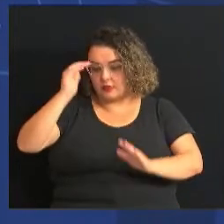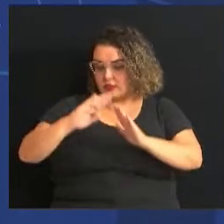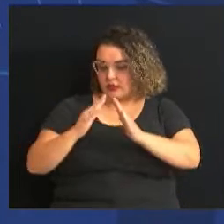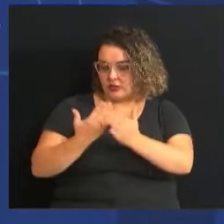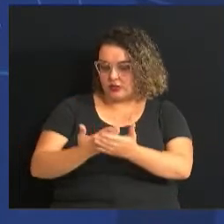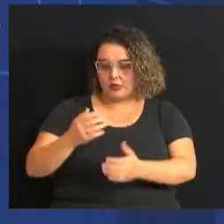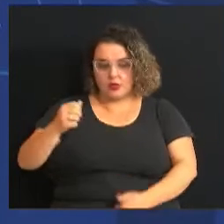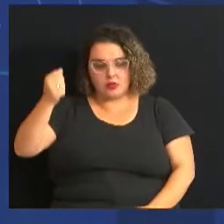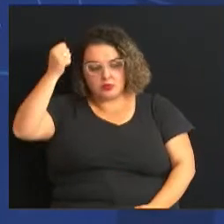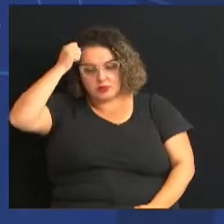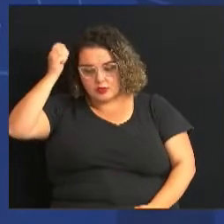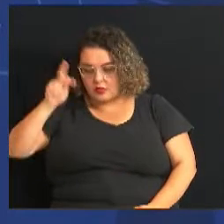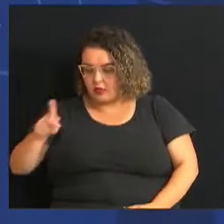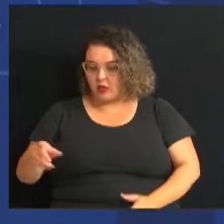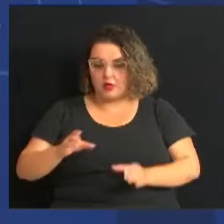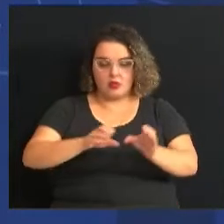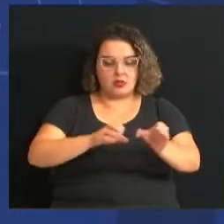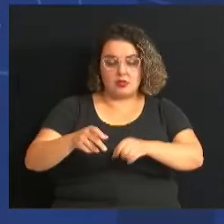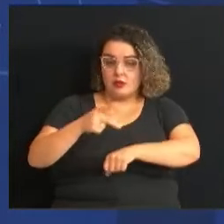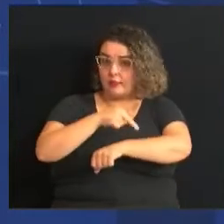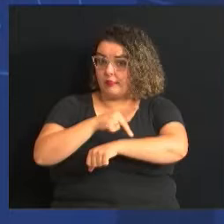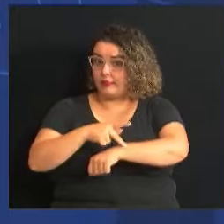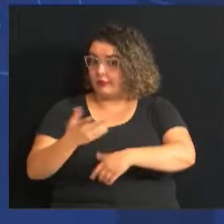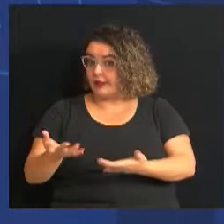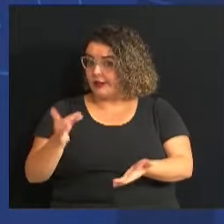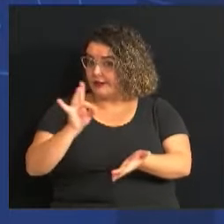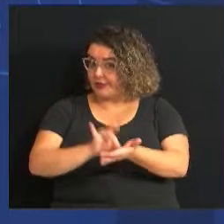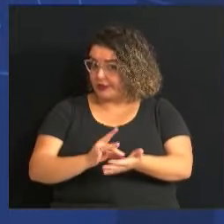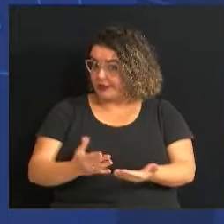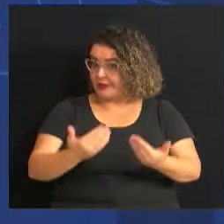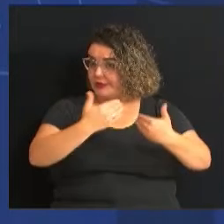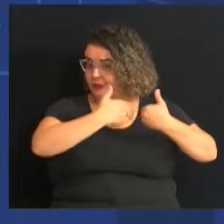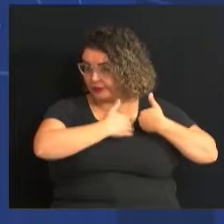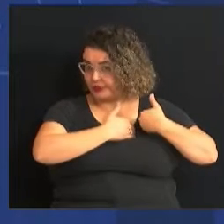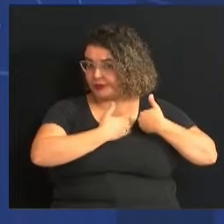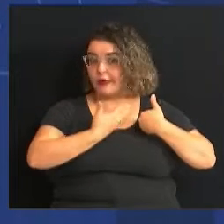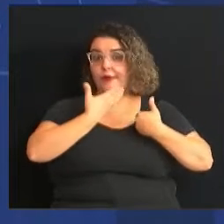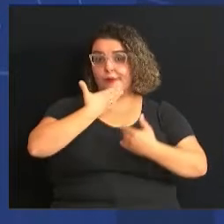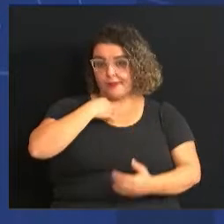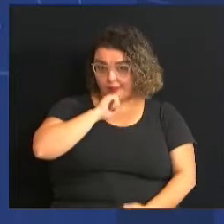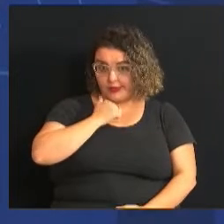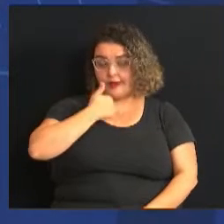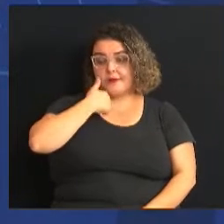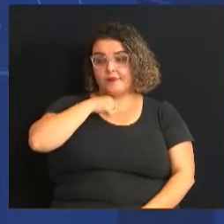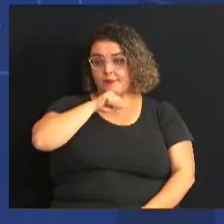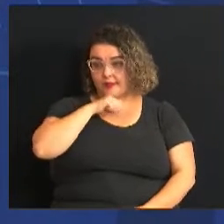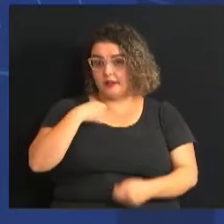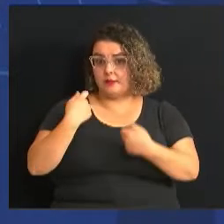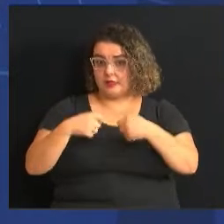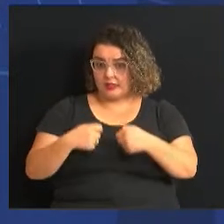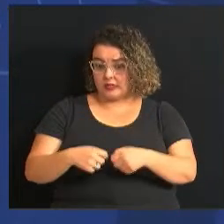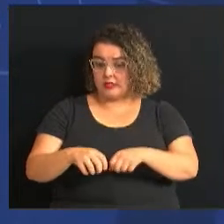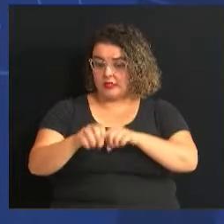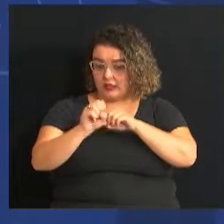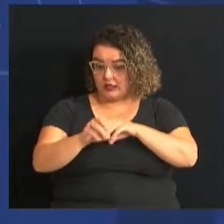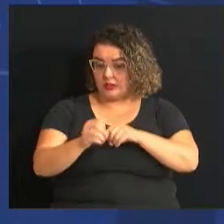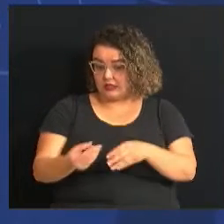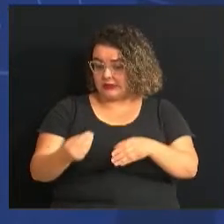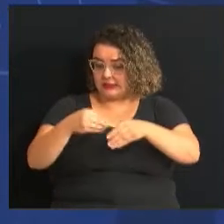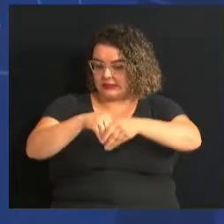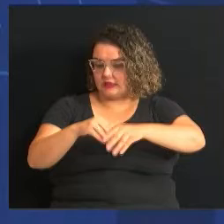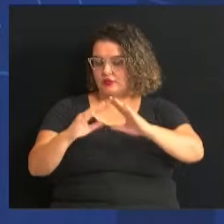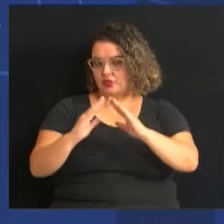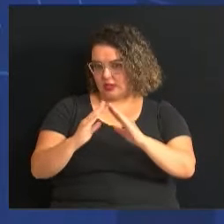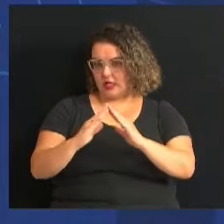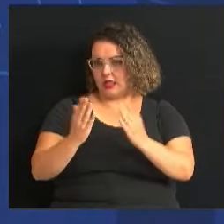professor, a coordenadora pedagógica, mas os verdadeiros responsáveis são os pais, que precisam trazer a educação dentro de casa